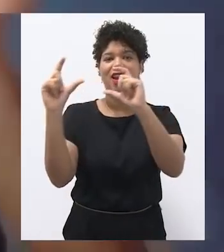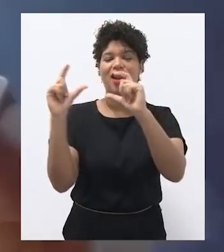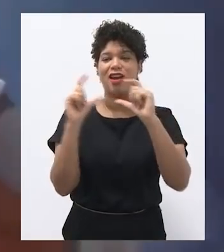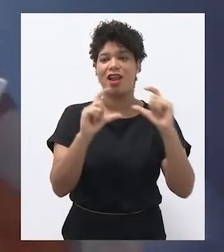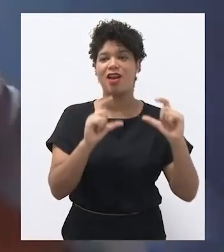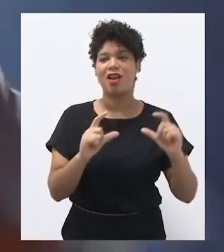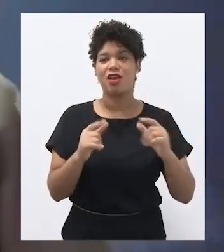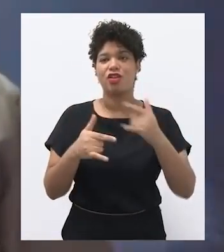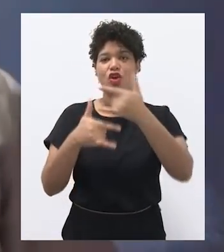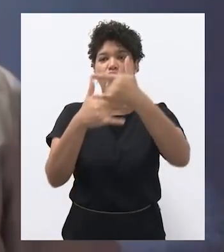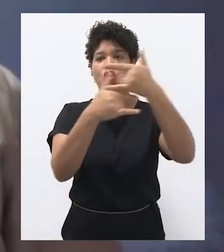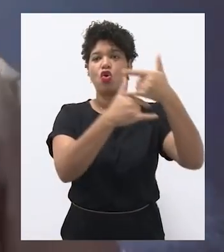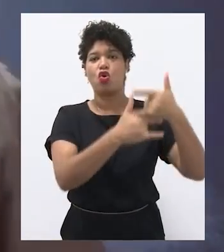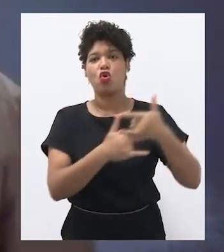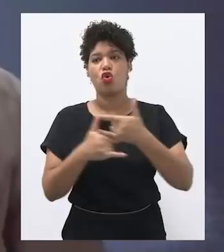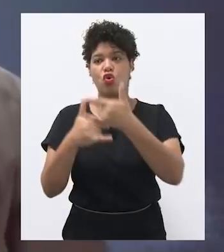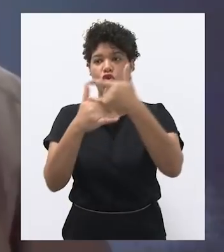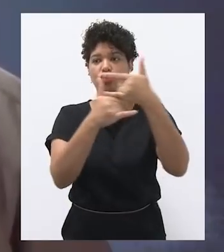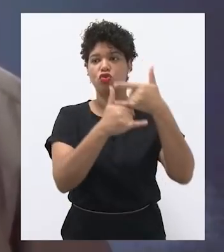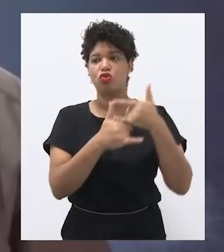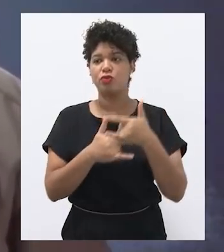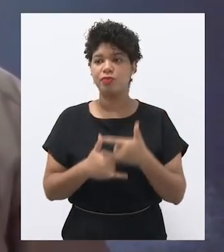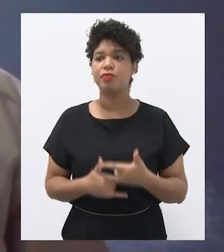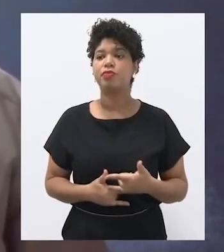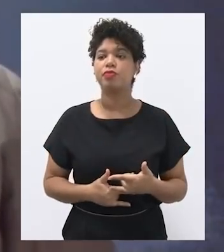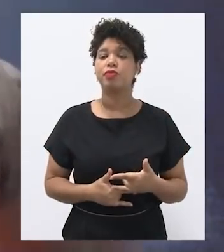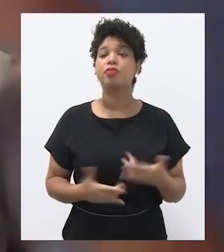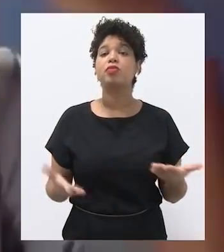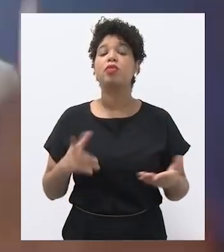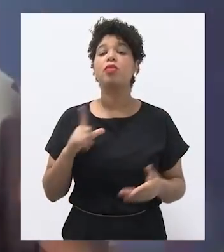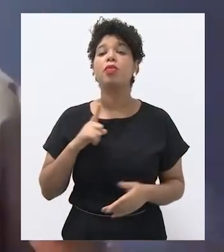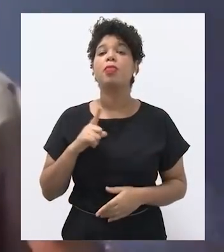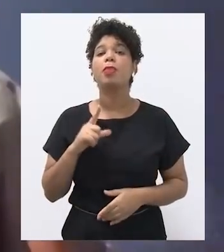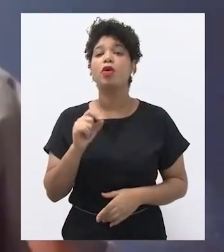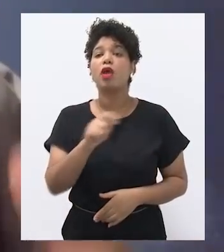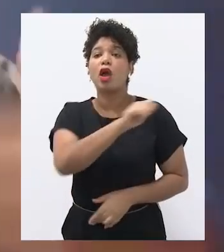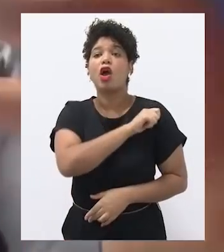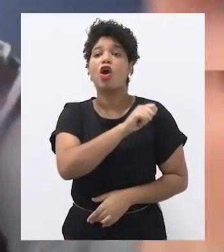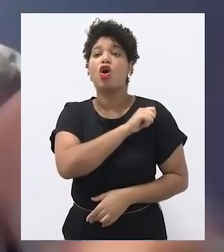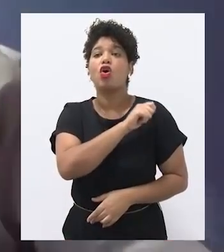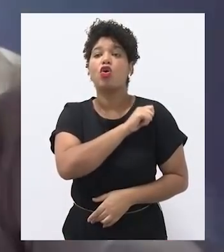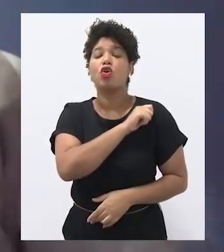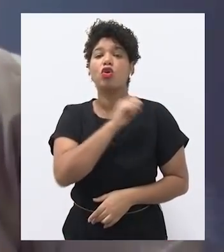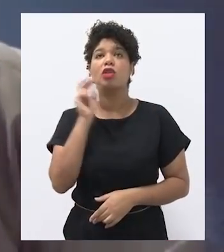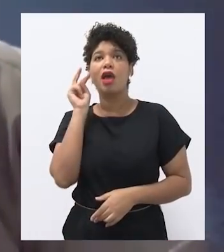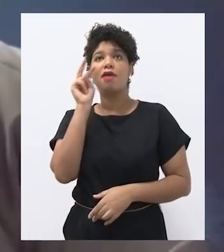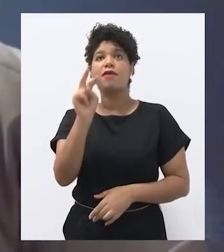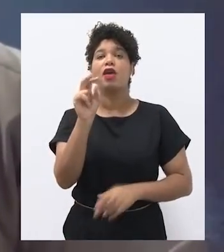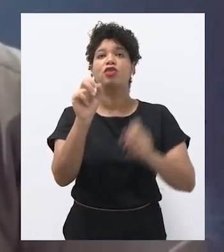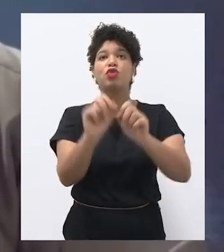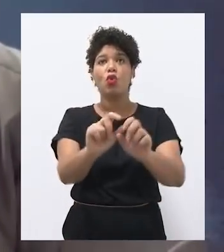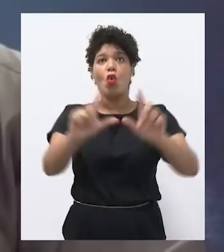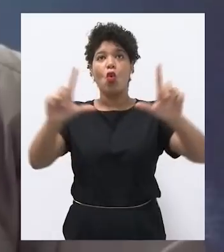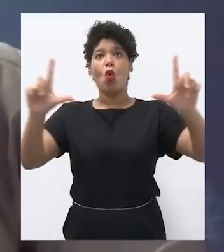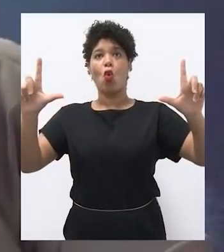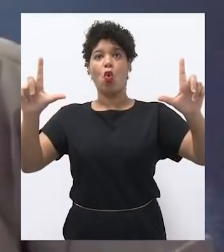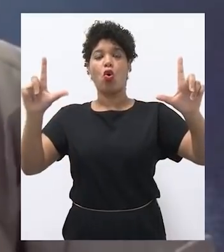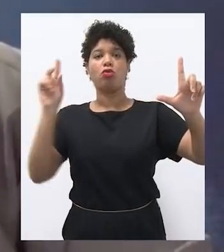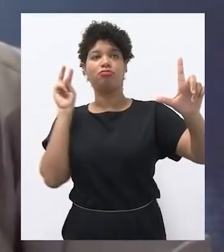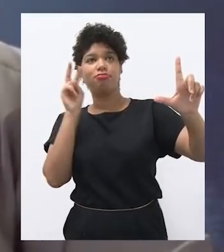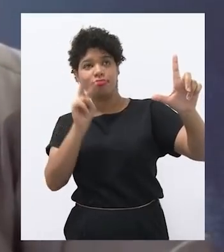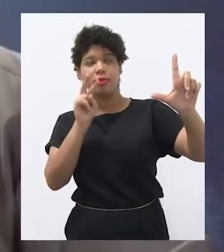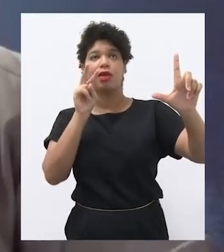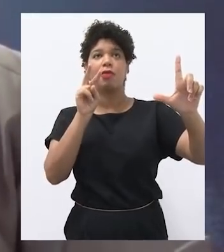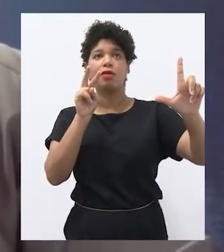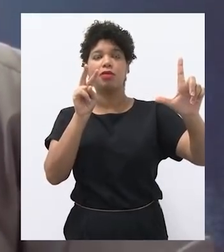Sob a perspectiva do aluno, nós temos agora um professor numa tela cheia para eles aparecendo ali